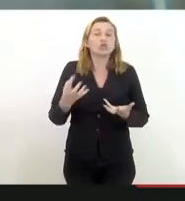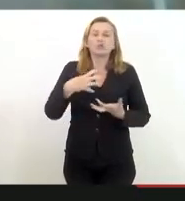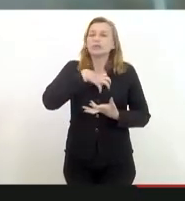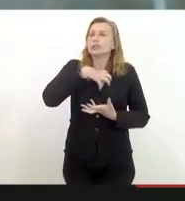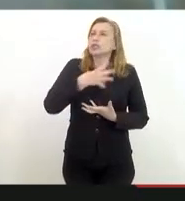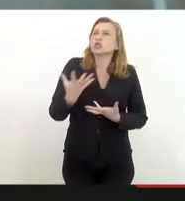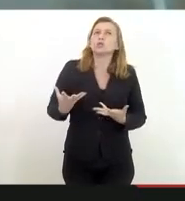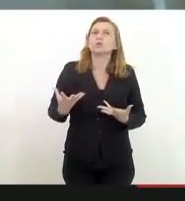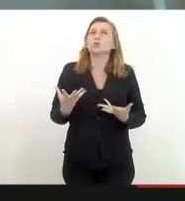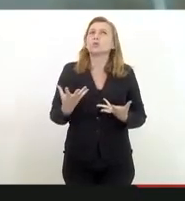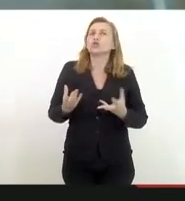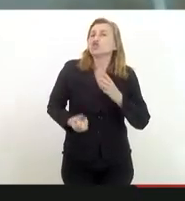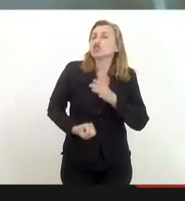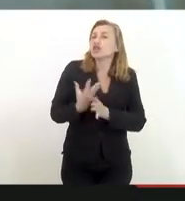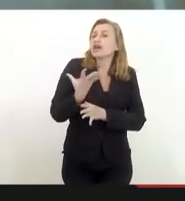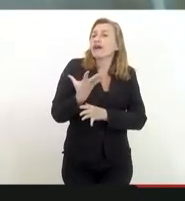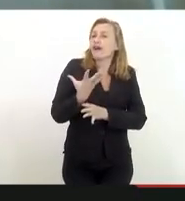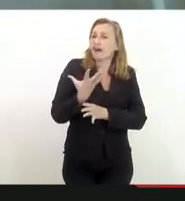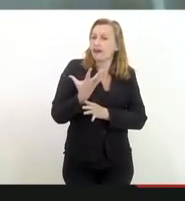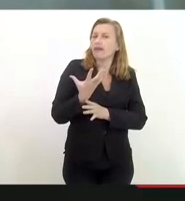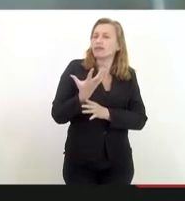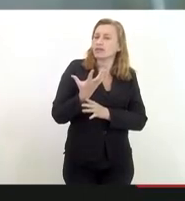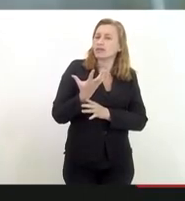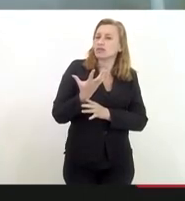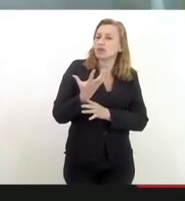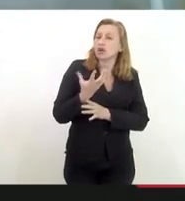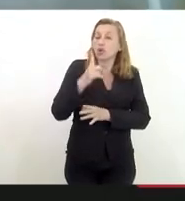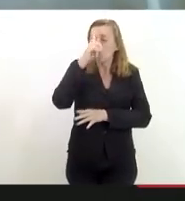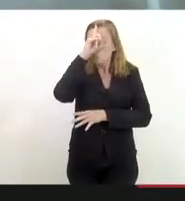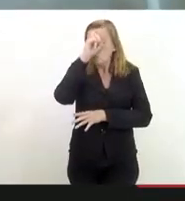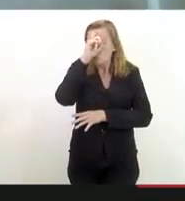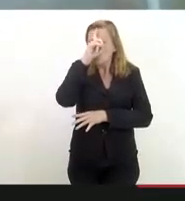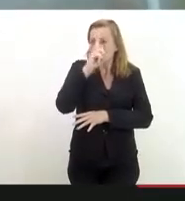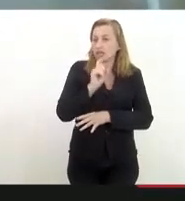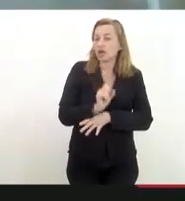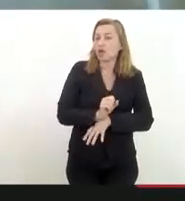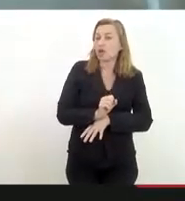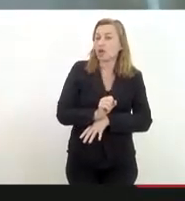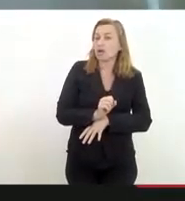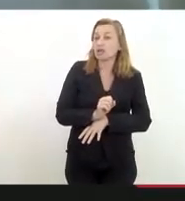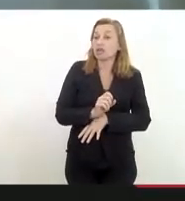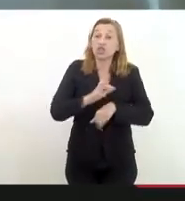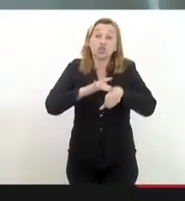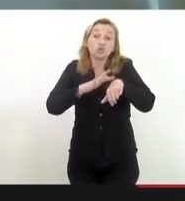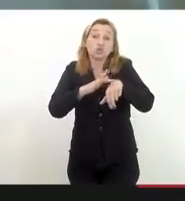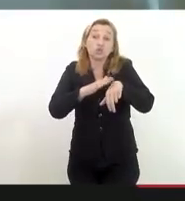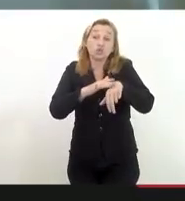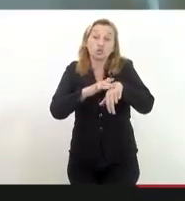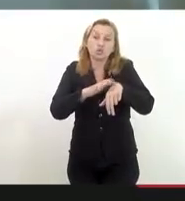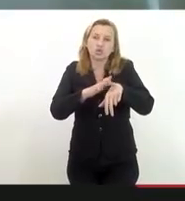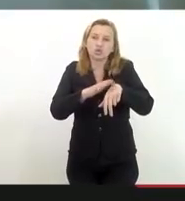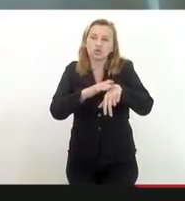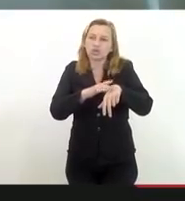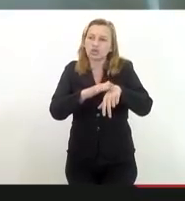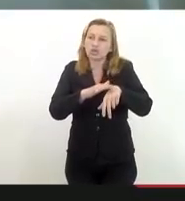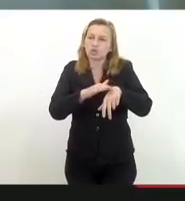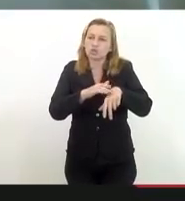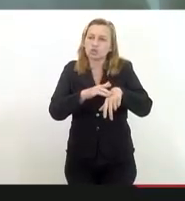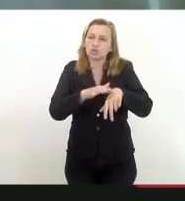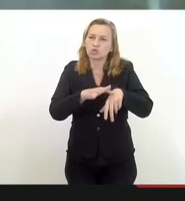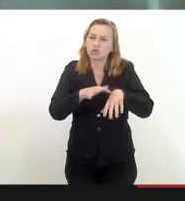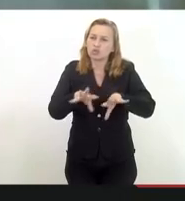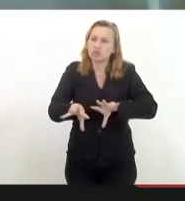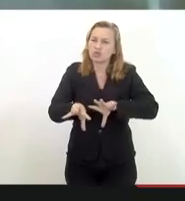sentido de criar um hospital de doenças infectocontagiosas,